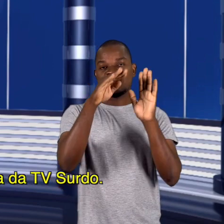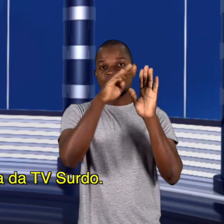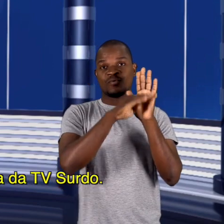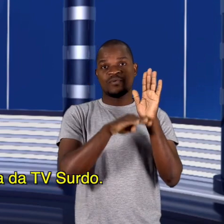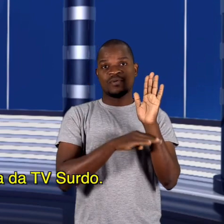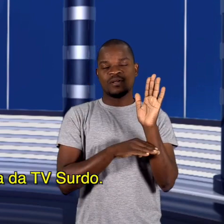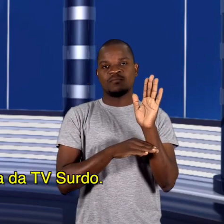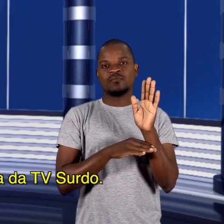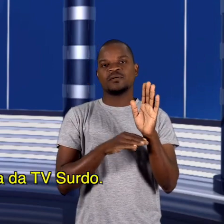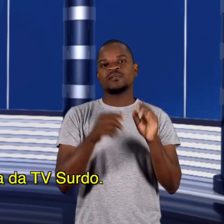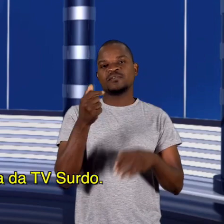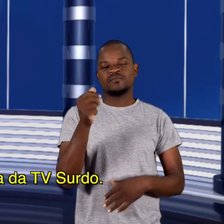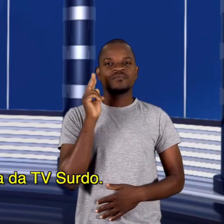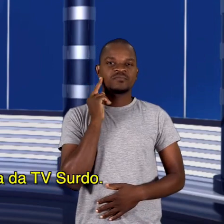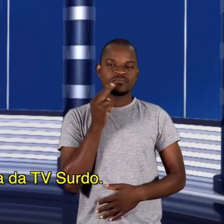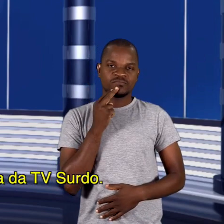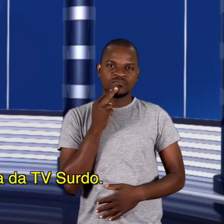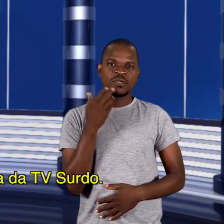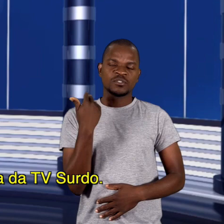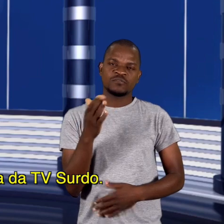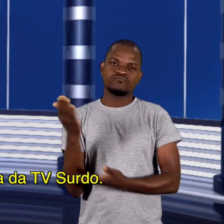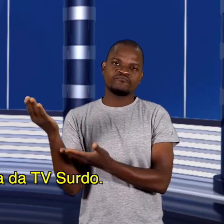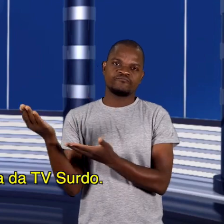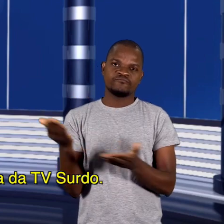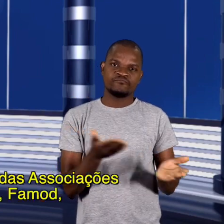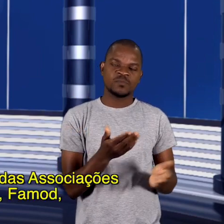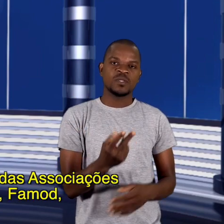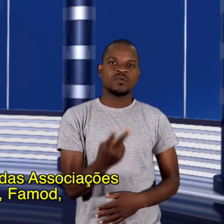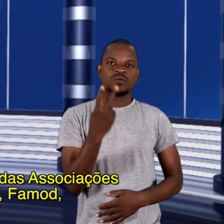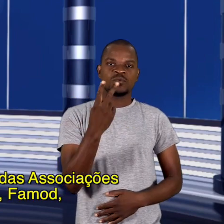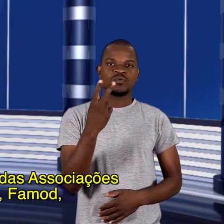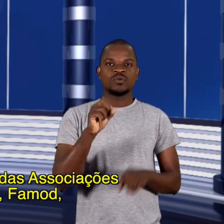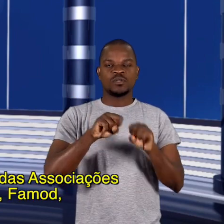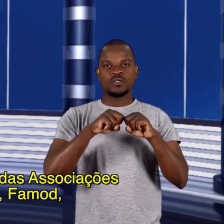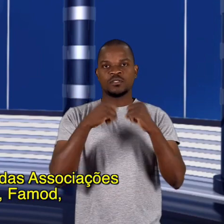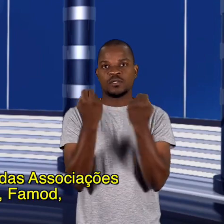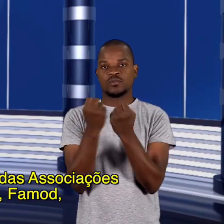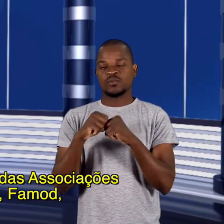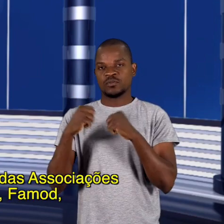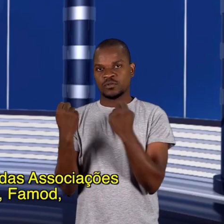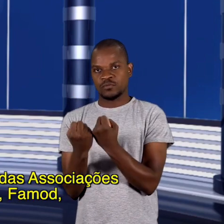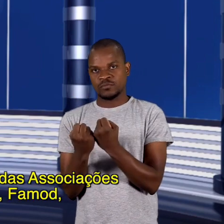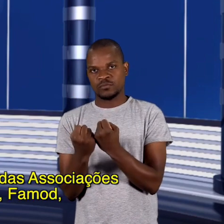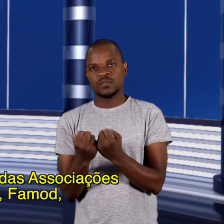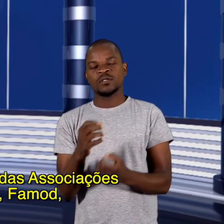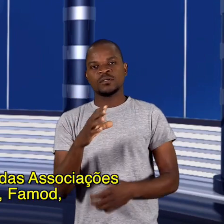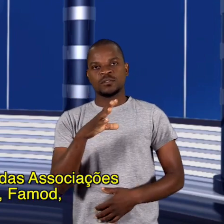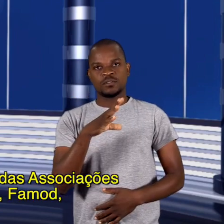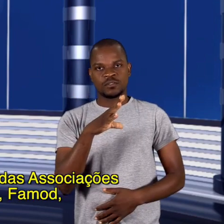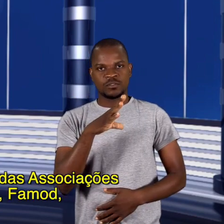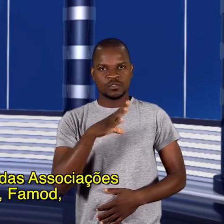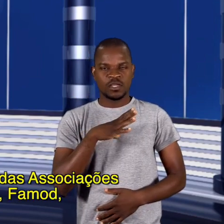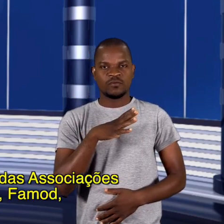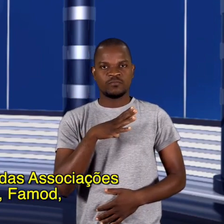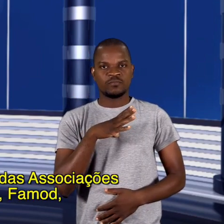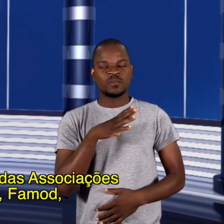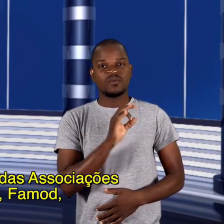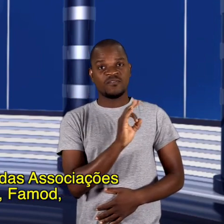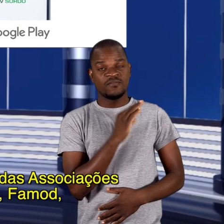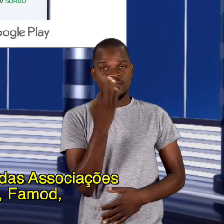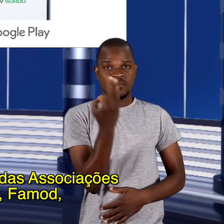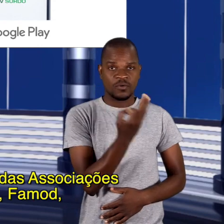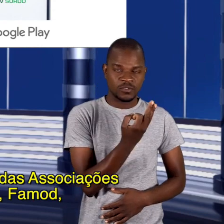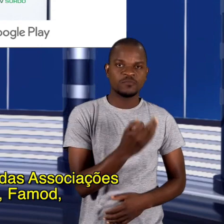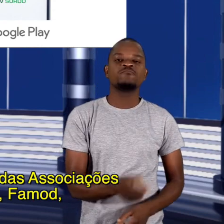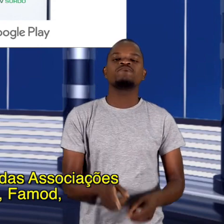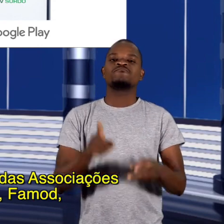que hoje fizemos o programa da TV Sordo onde convidamos a associação aliás o fórum da associação de pessoas